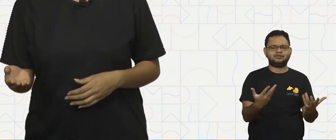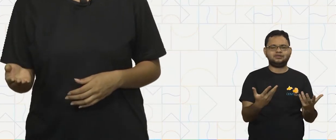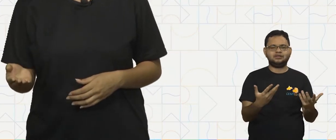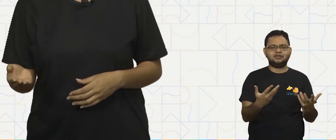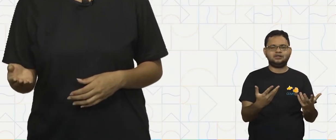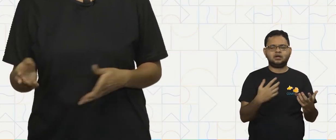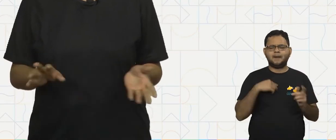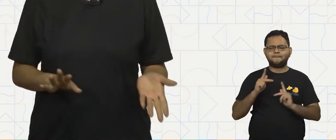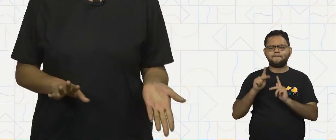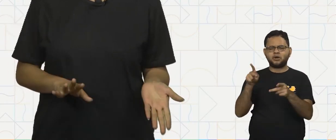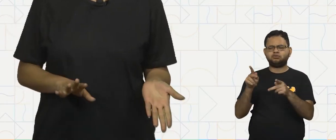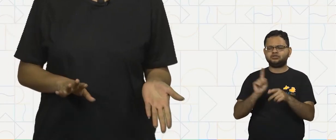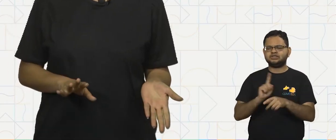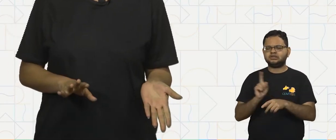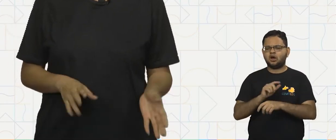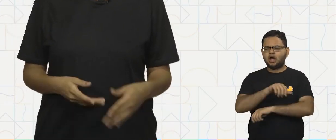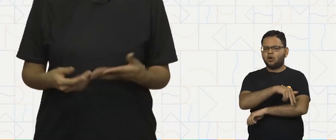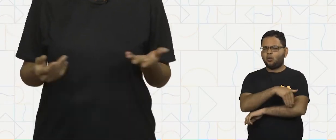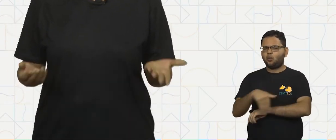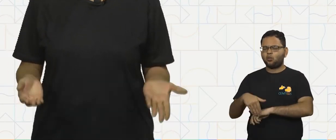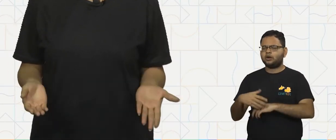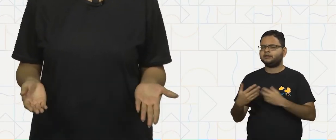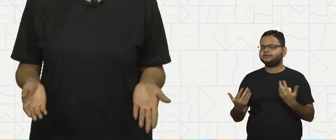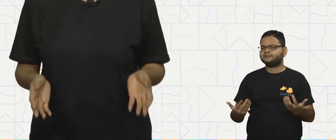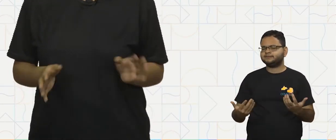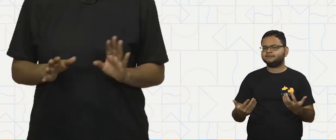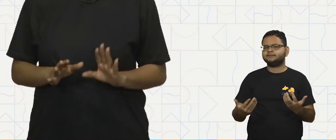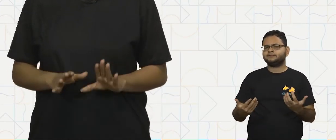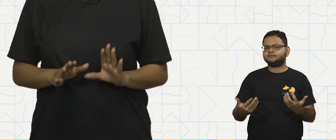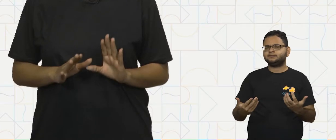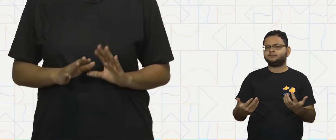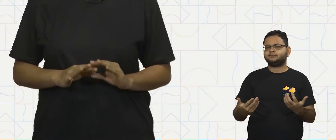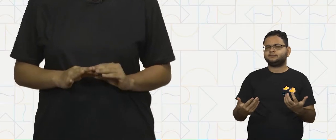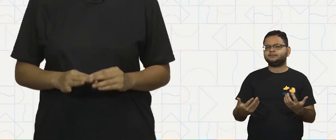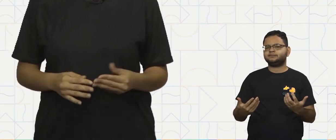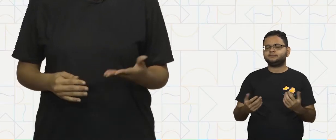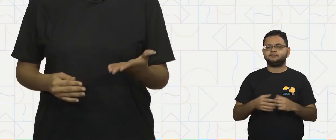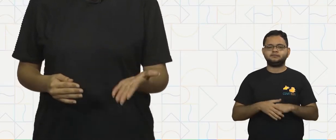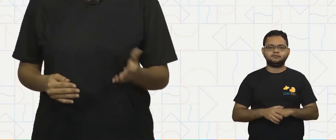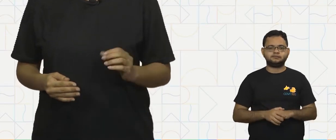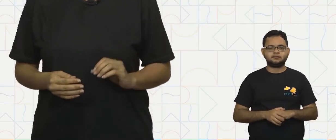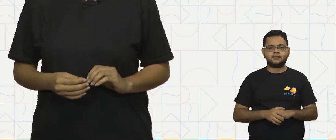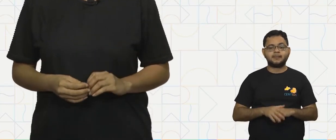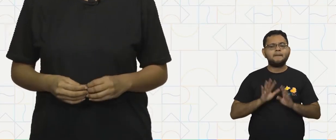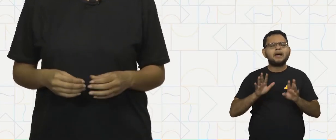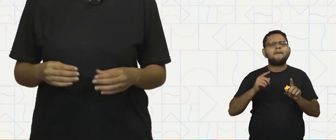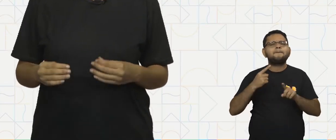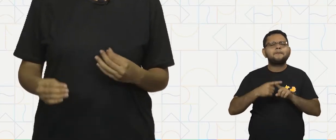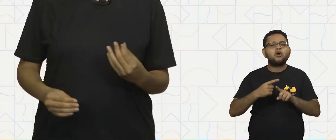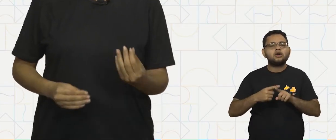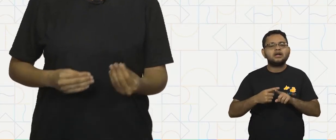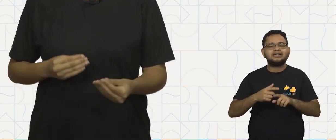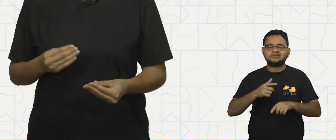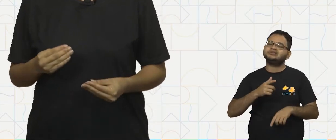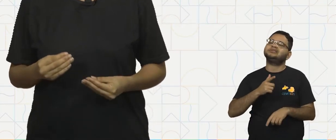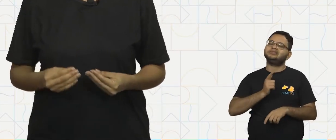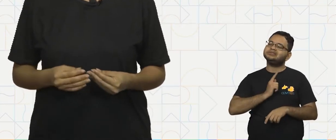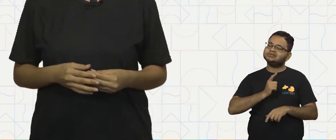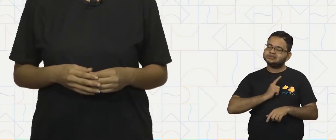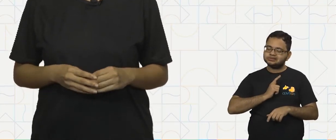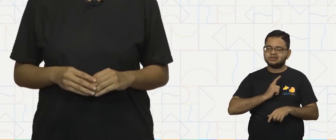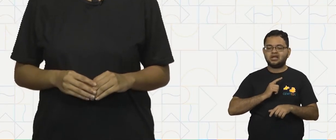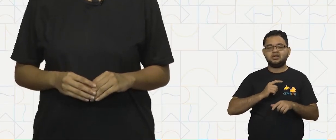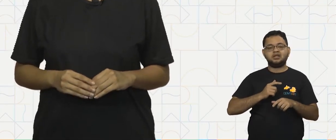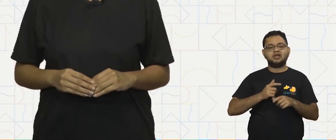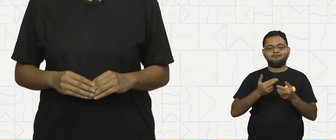ele diz que tem uma ponte, é uma rua. Algumas vezes, essas situações são causadas porque houve uma alteração